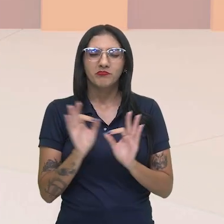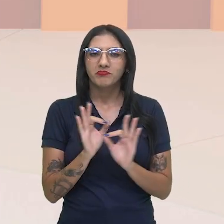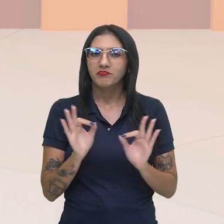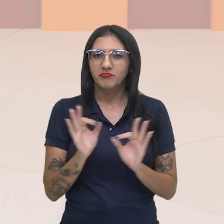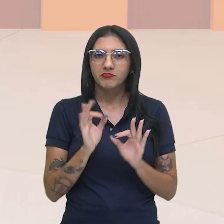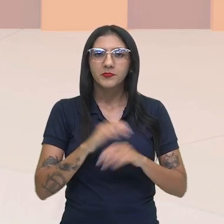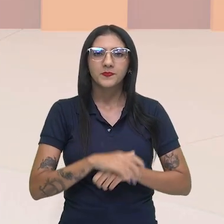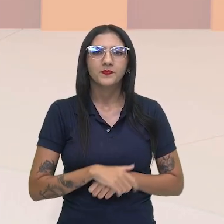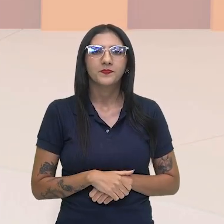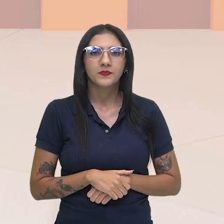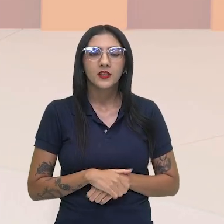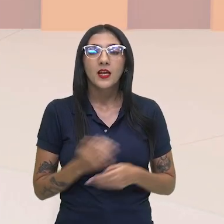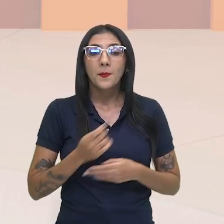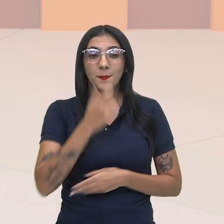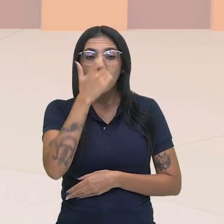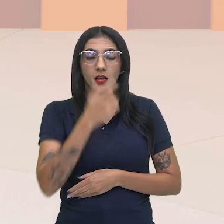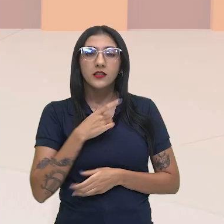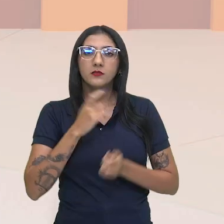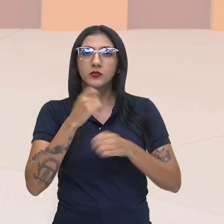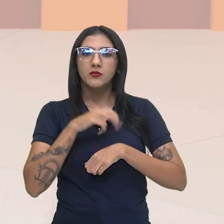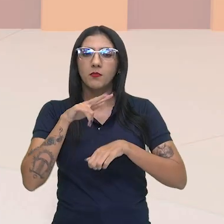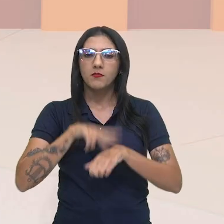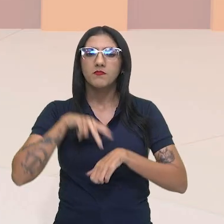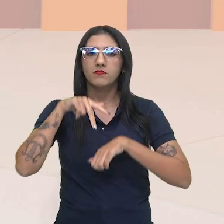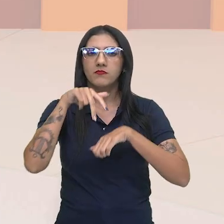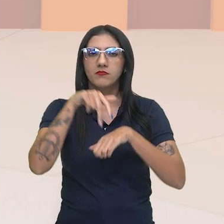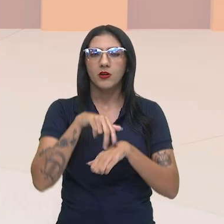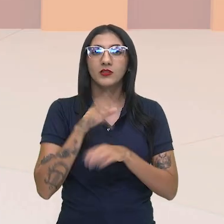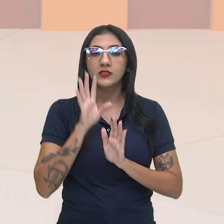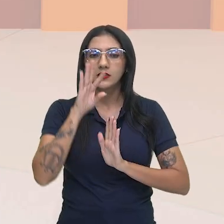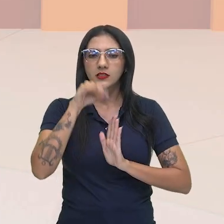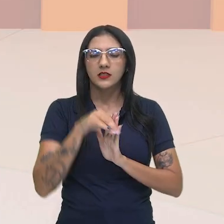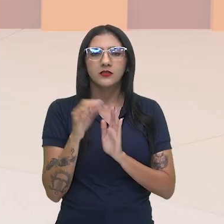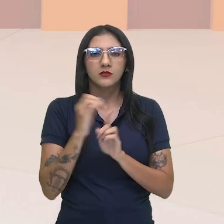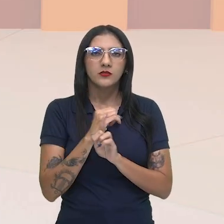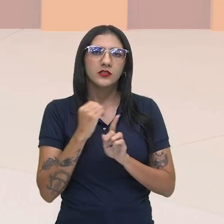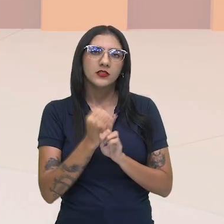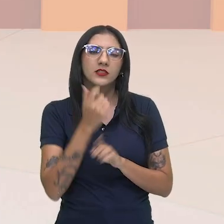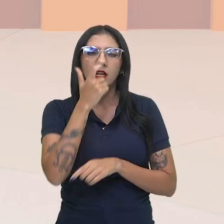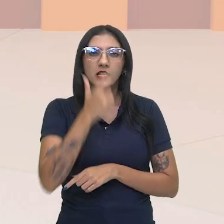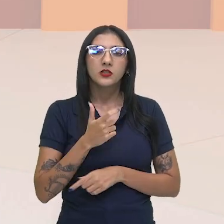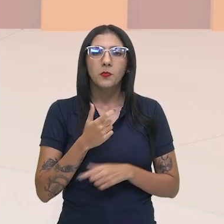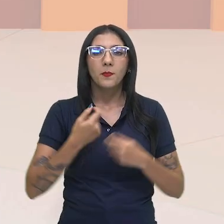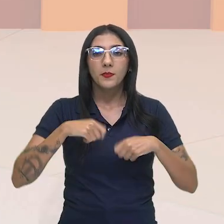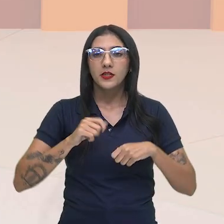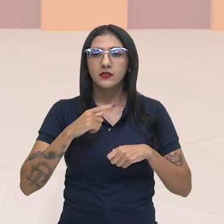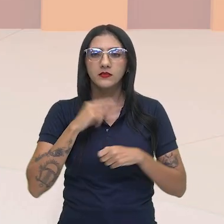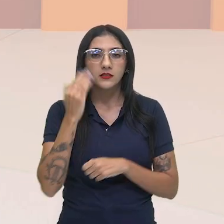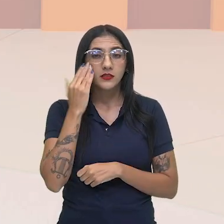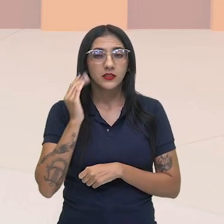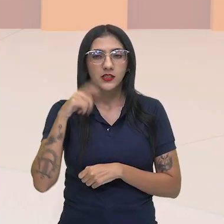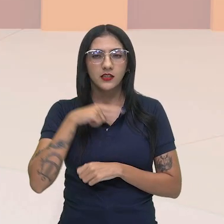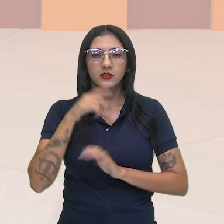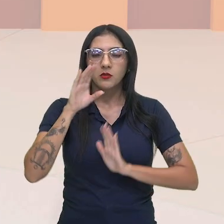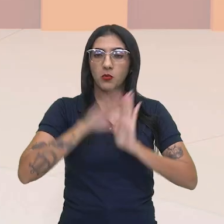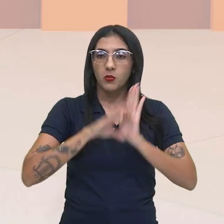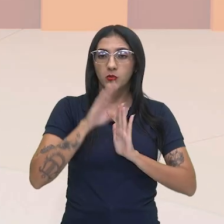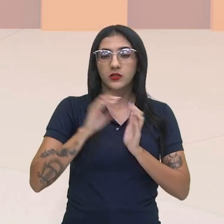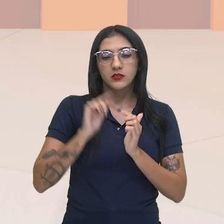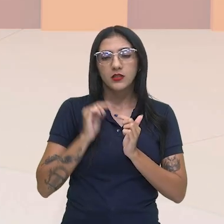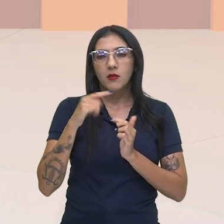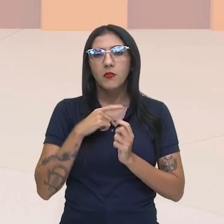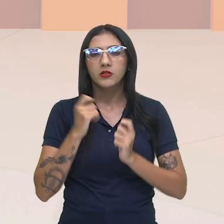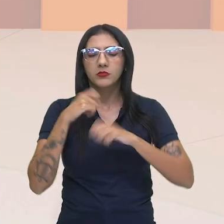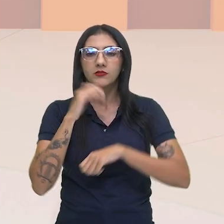E aí, para mim ser protagonista também dentro dessa sociedade, eu preciso entender esses conceitos para entender